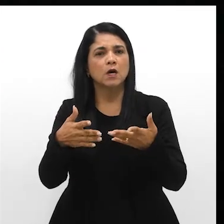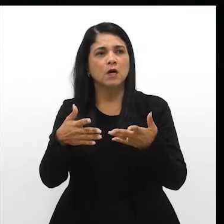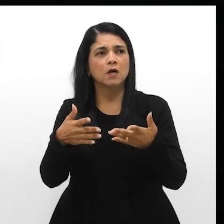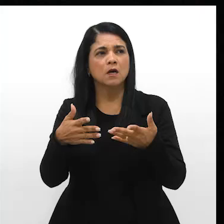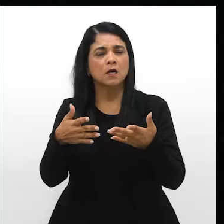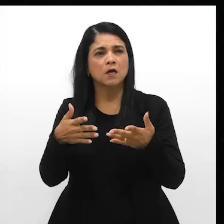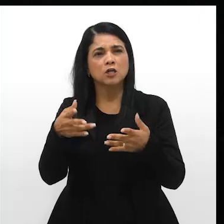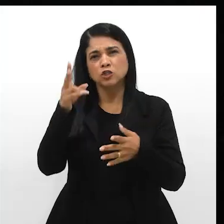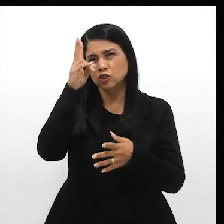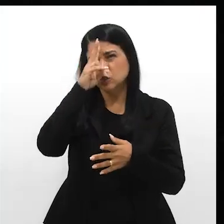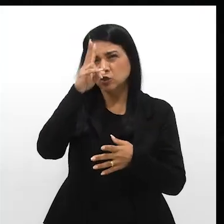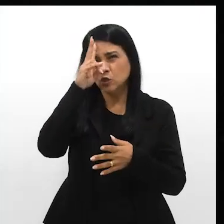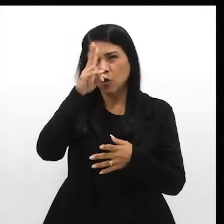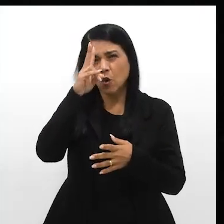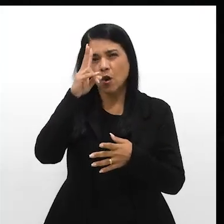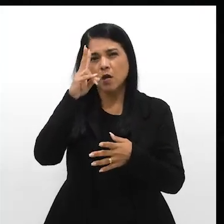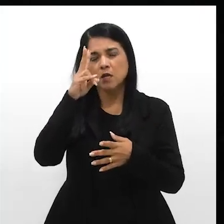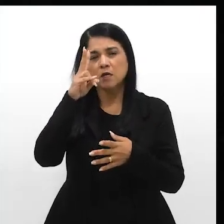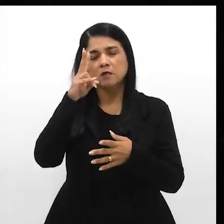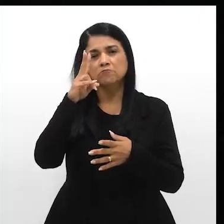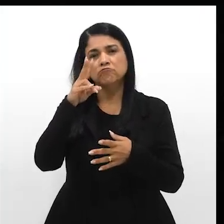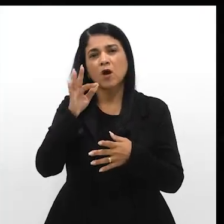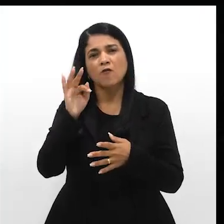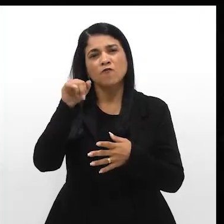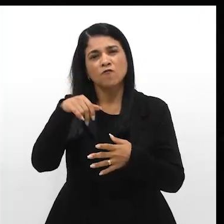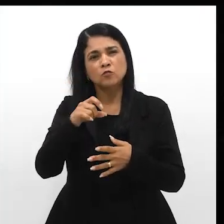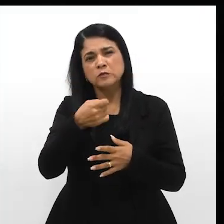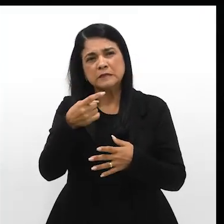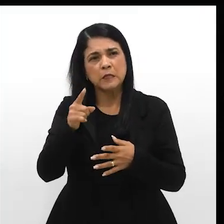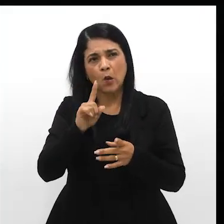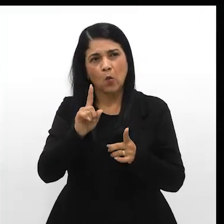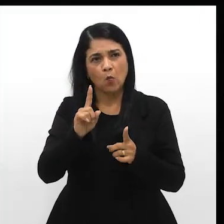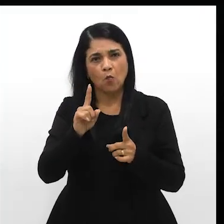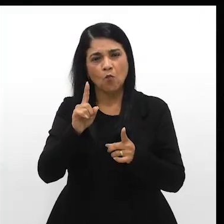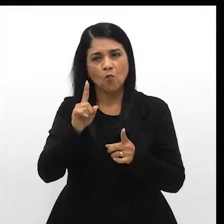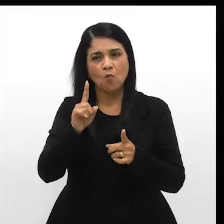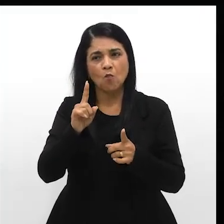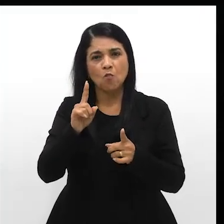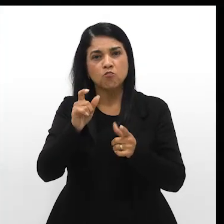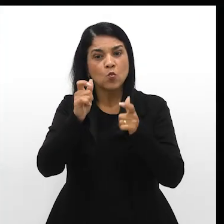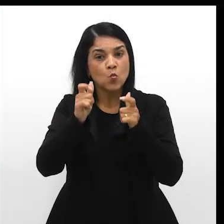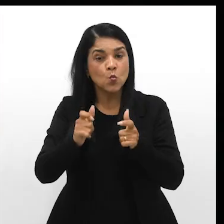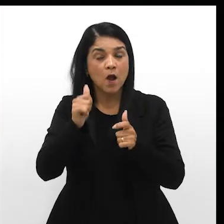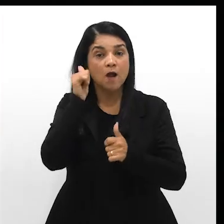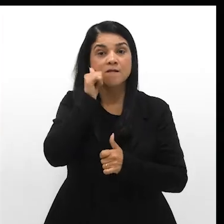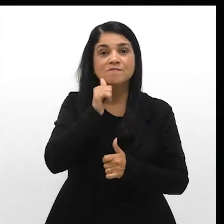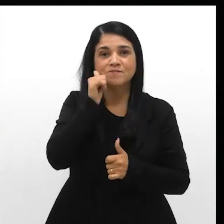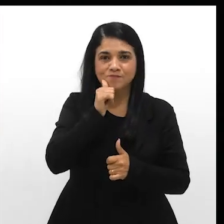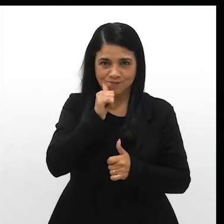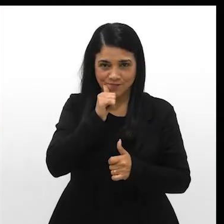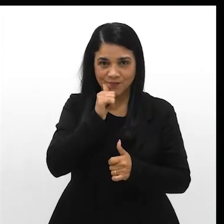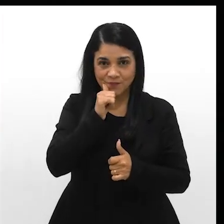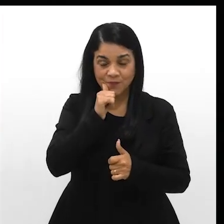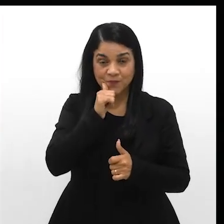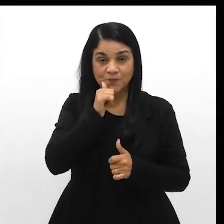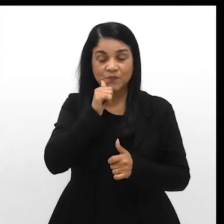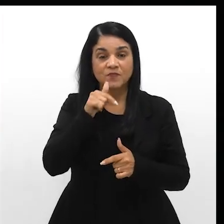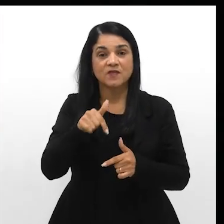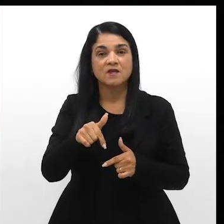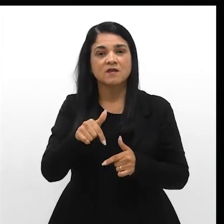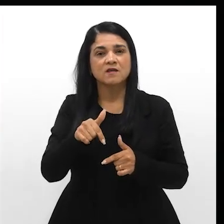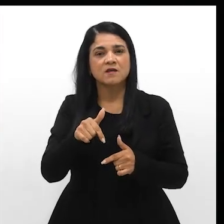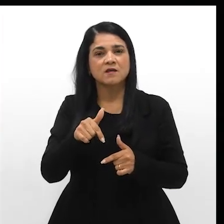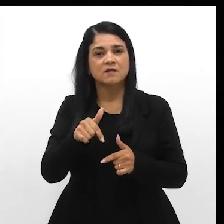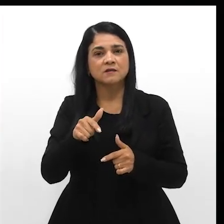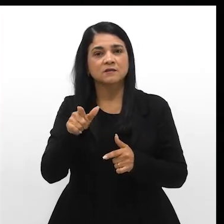é Sim, historicamente uma, não digo uma função, mas é historicamente é feminino. um lugar feminino, né? É, Você